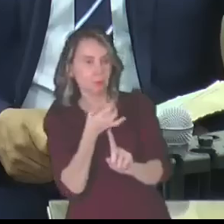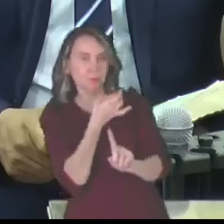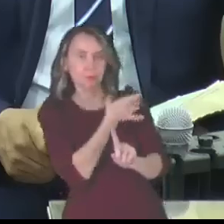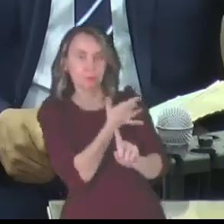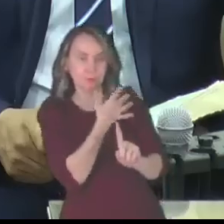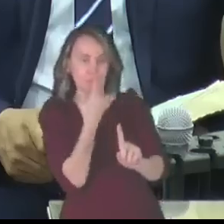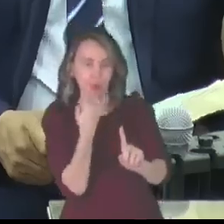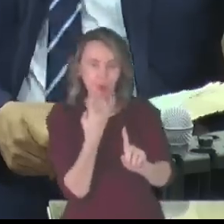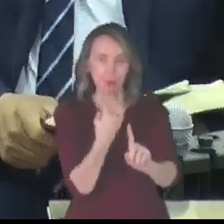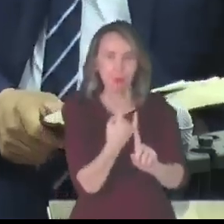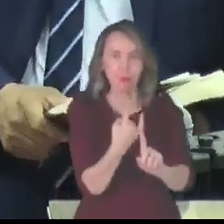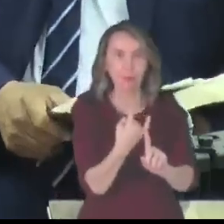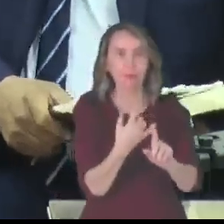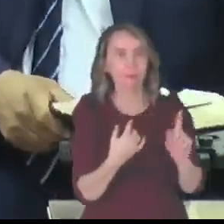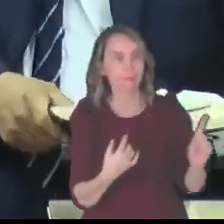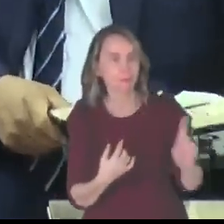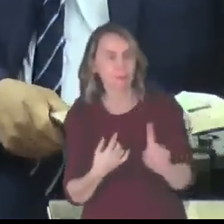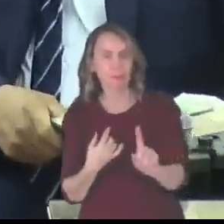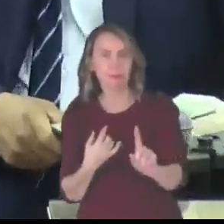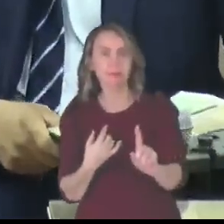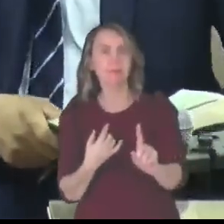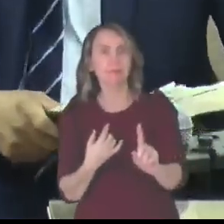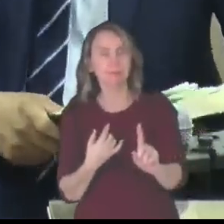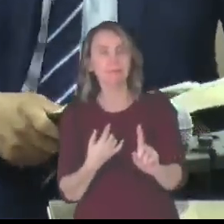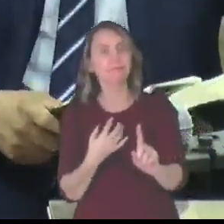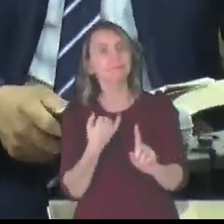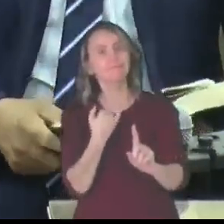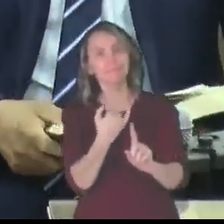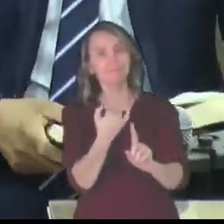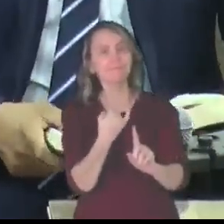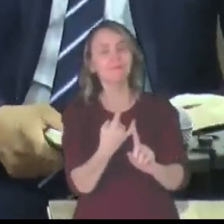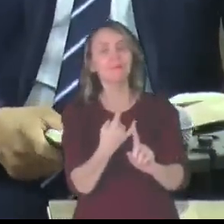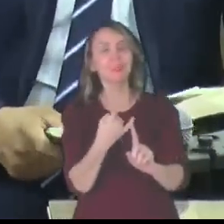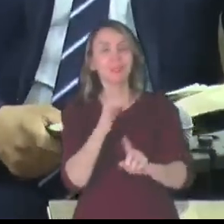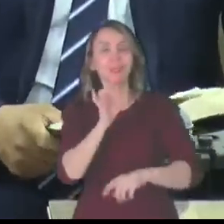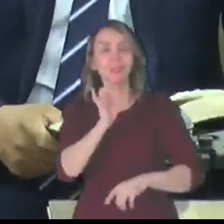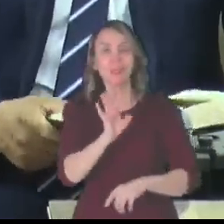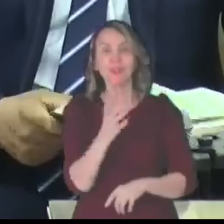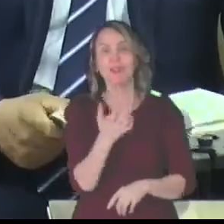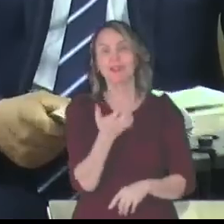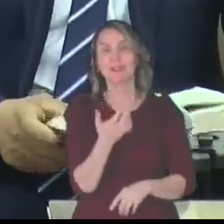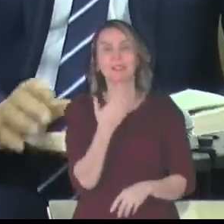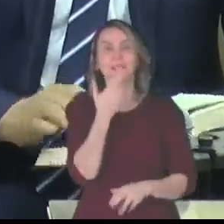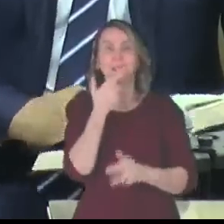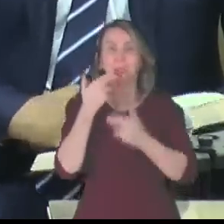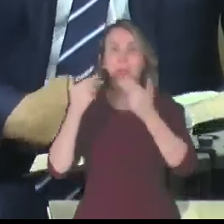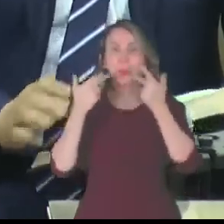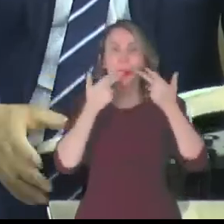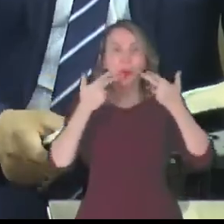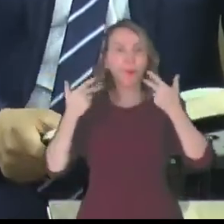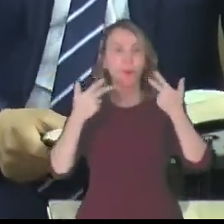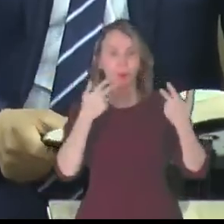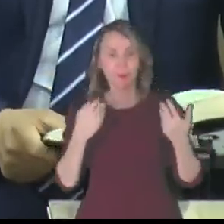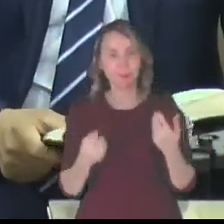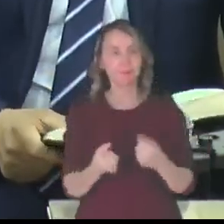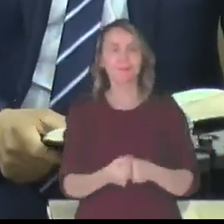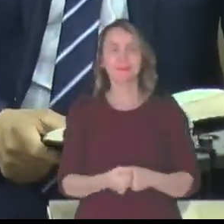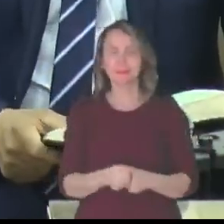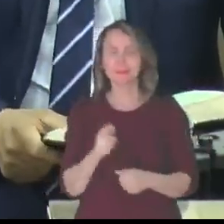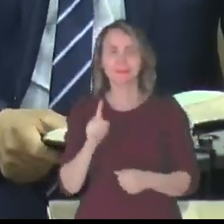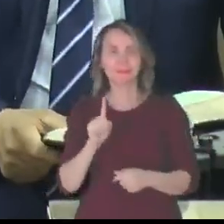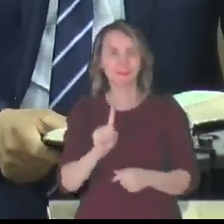faziam a mesma coisa mas nós estamos aqui baseados na santa e gloriosa palavra de Deus